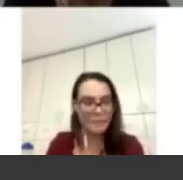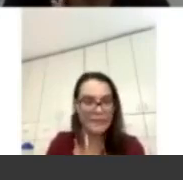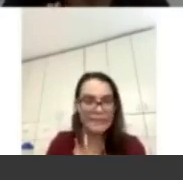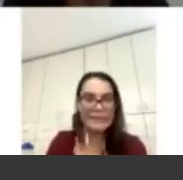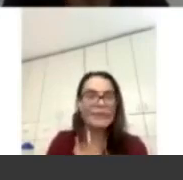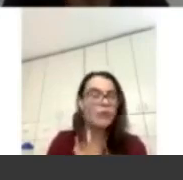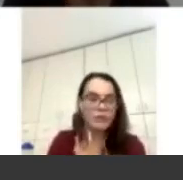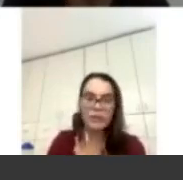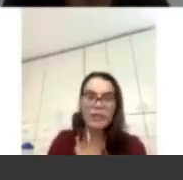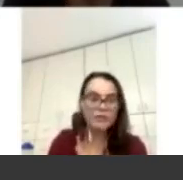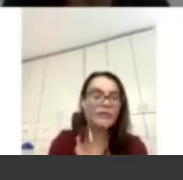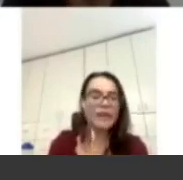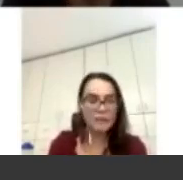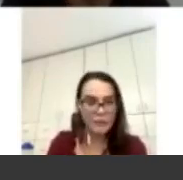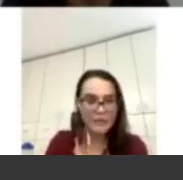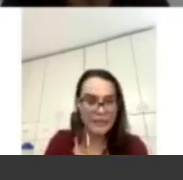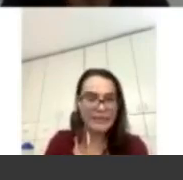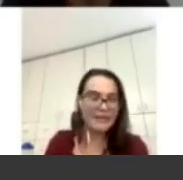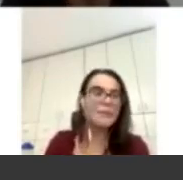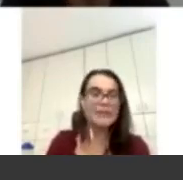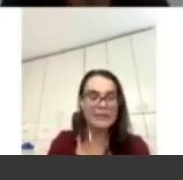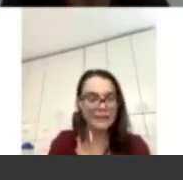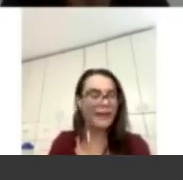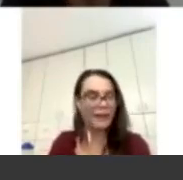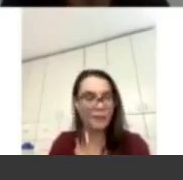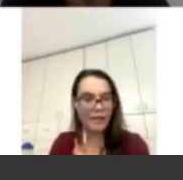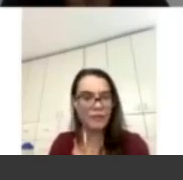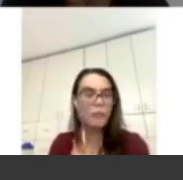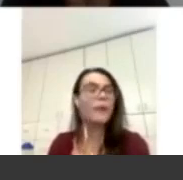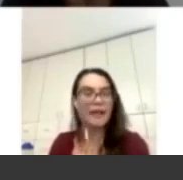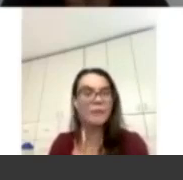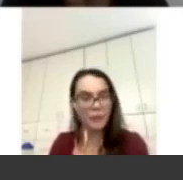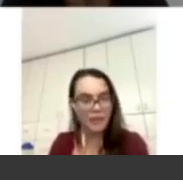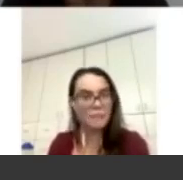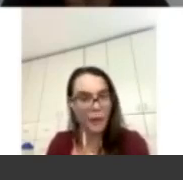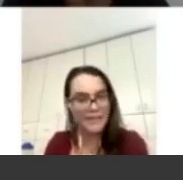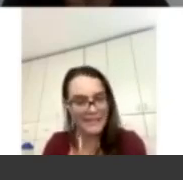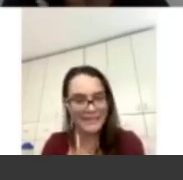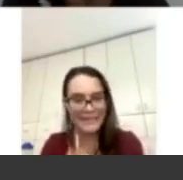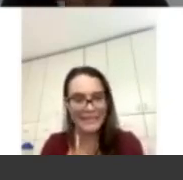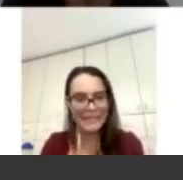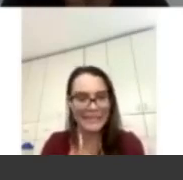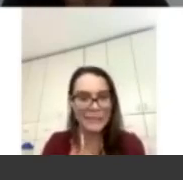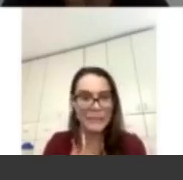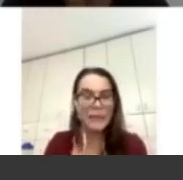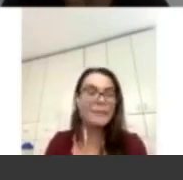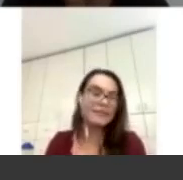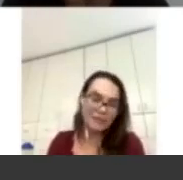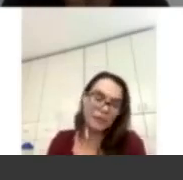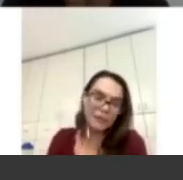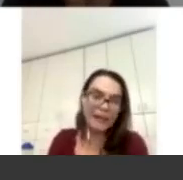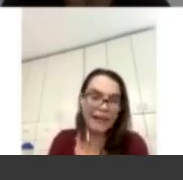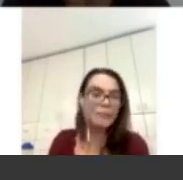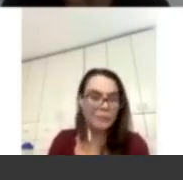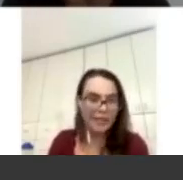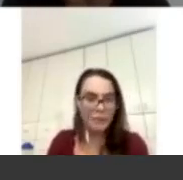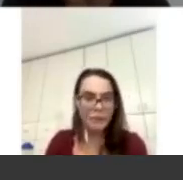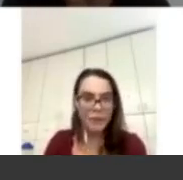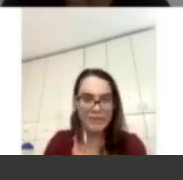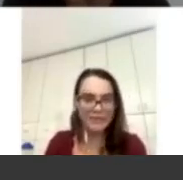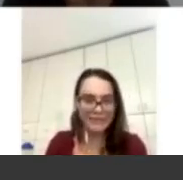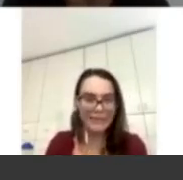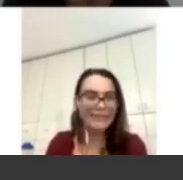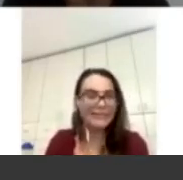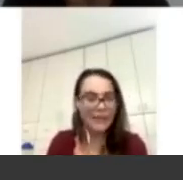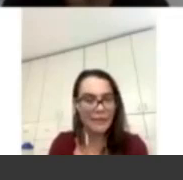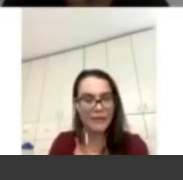PAC. Então, hoje o que a gente vai falar para vocês é apresentar realmente o PAC Monkeypox Santa Catarina. Mas antes de falar do PAC